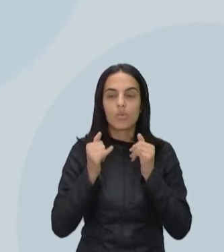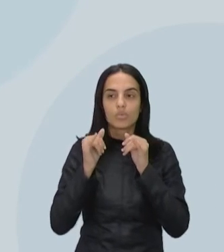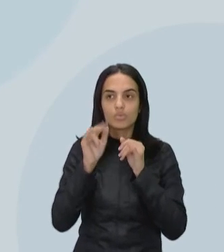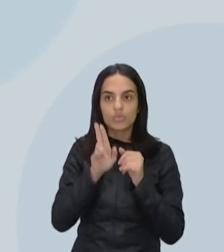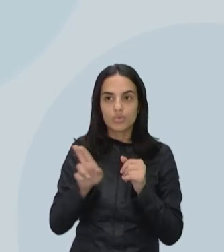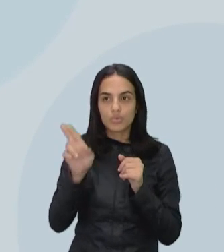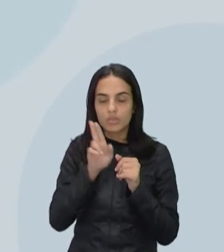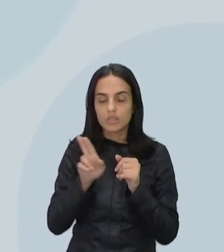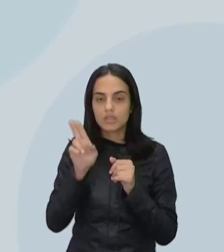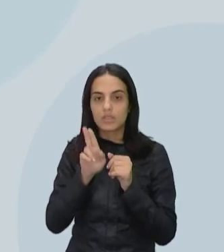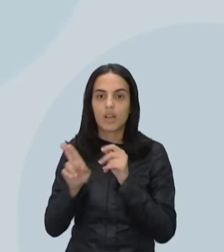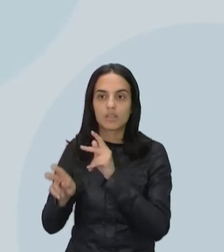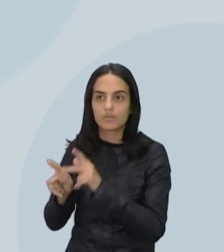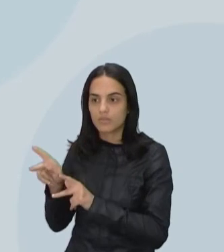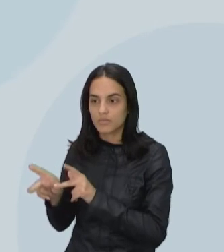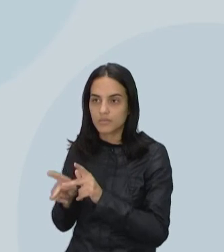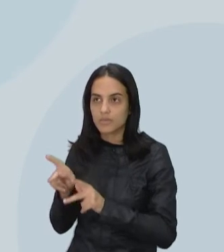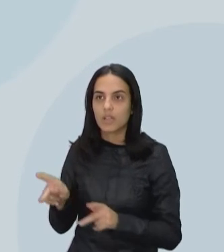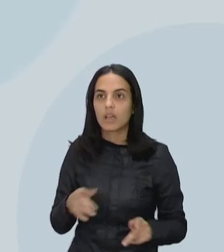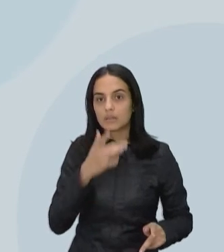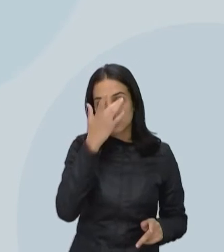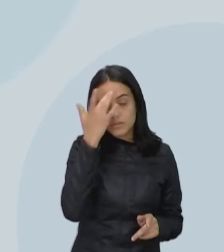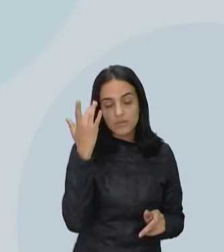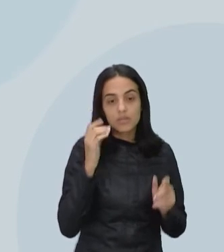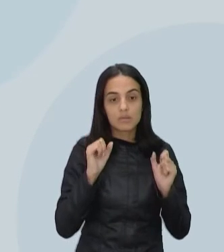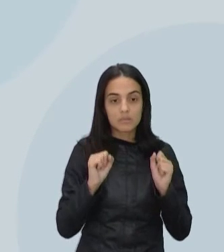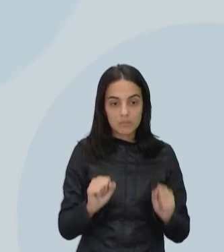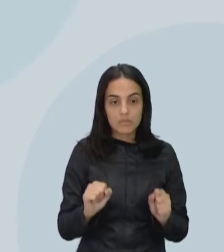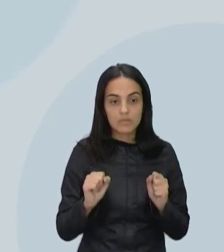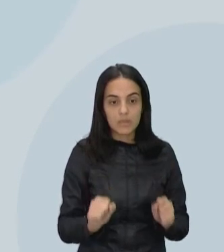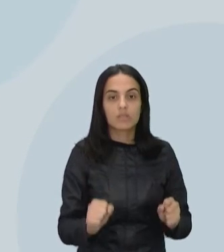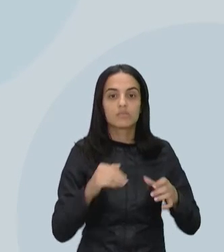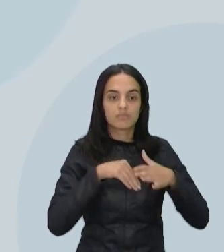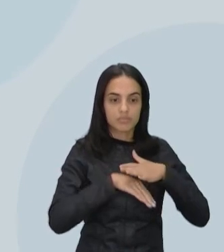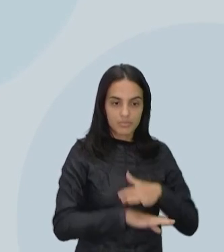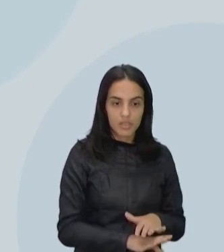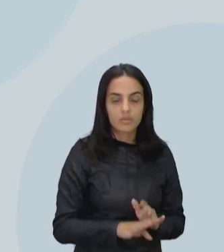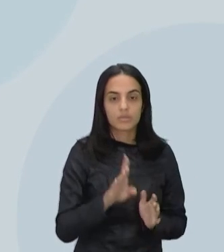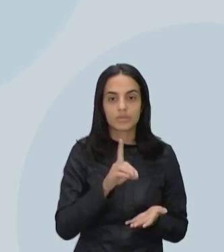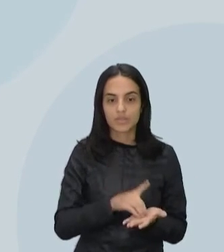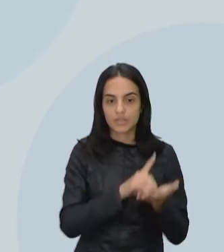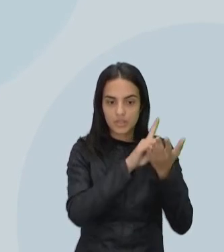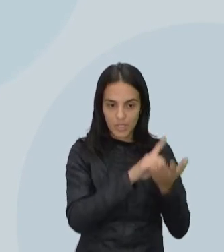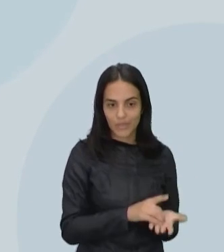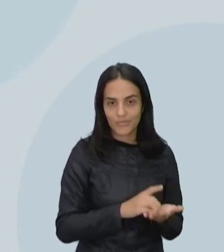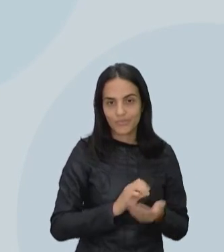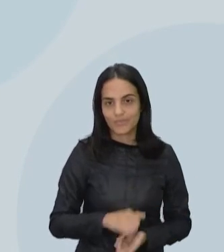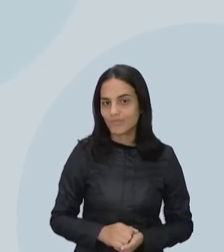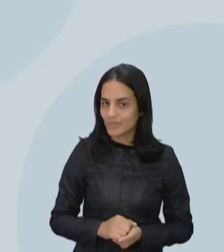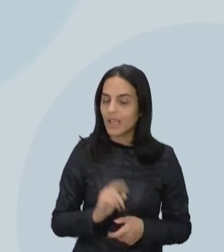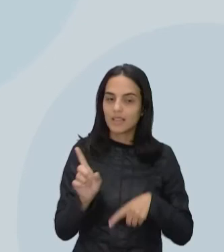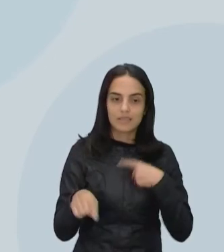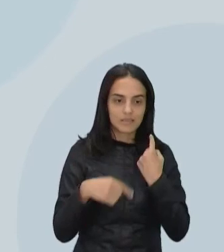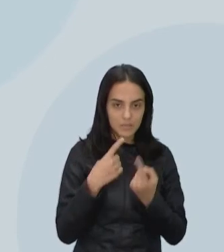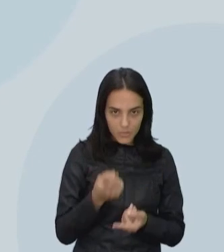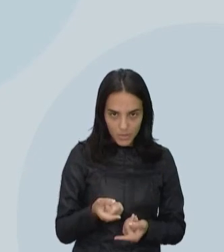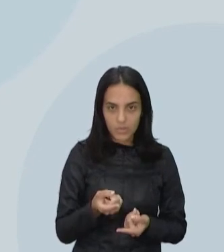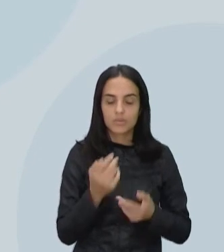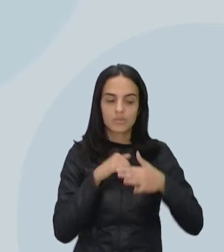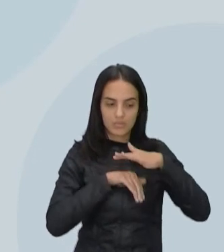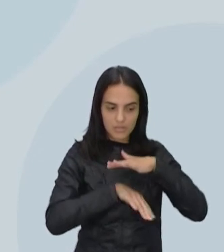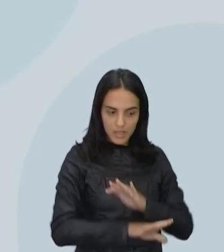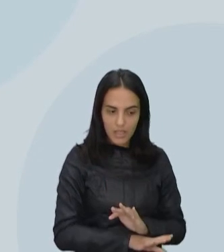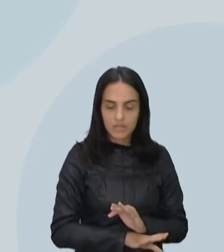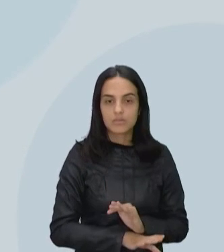pública. Porque um dia alguém pode precisar disso e você tem aquele ali guardado no seu diário de bordo. Então, olha lá, ó. Após a coleta dos dados